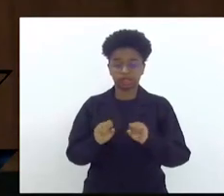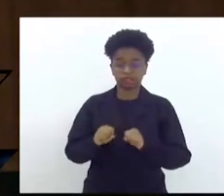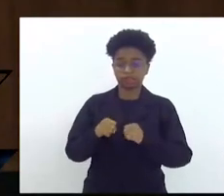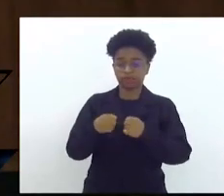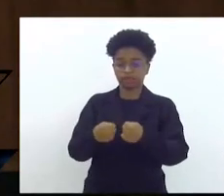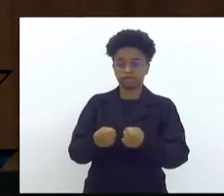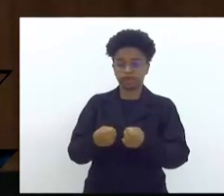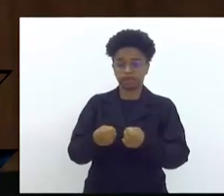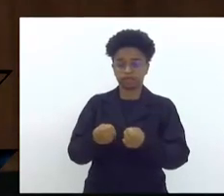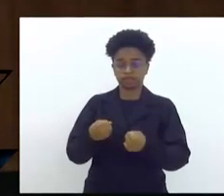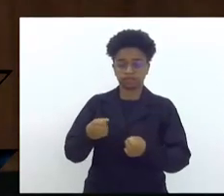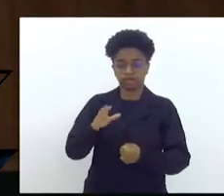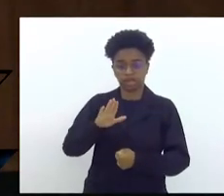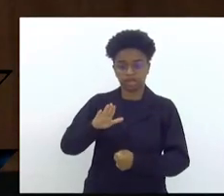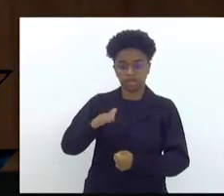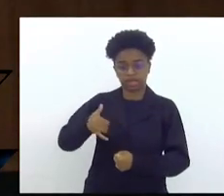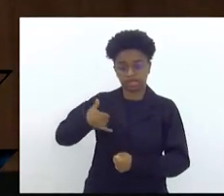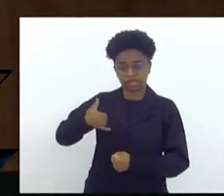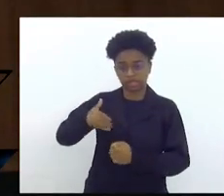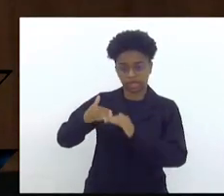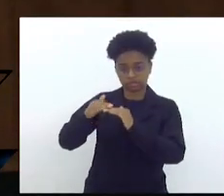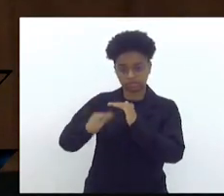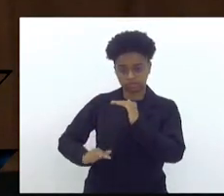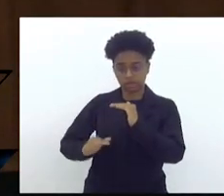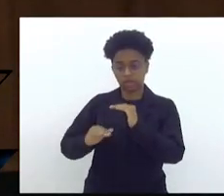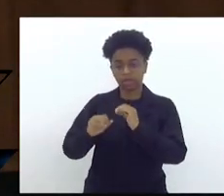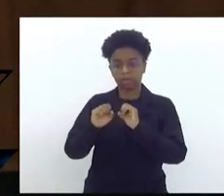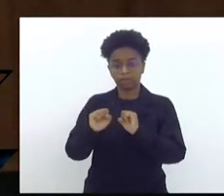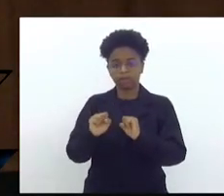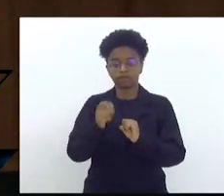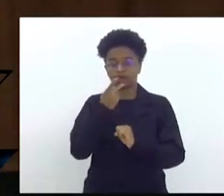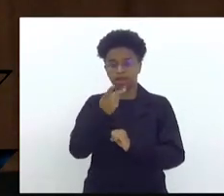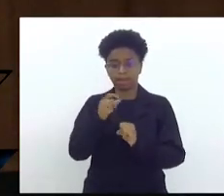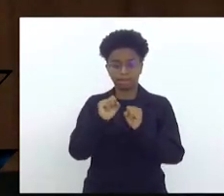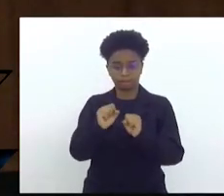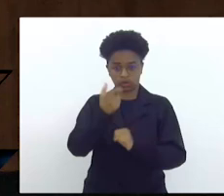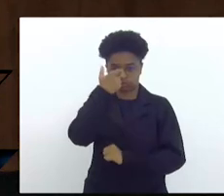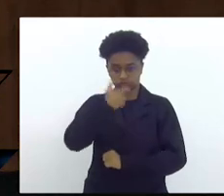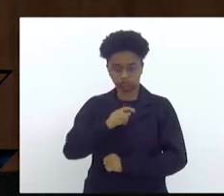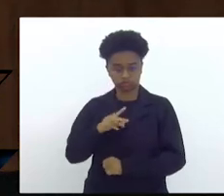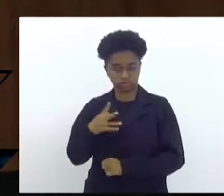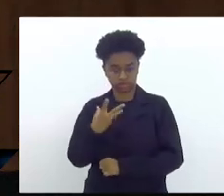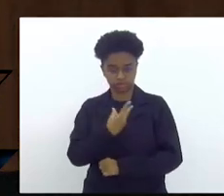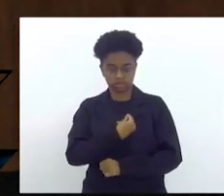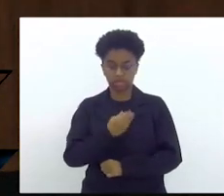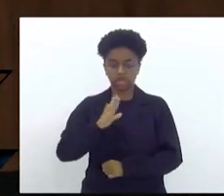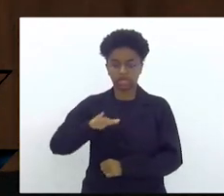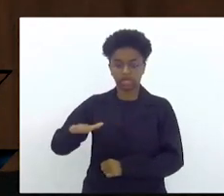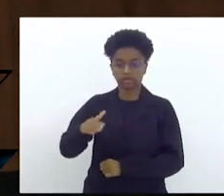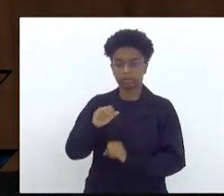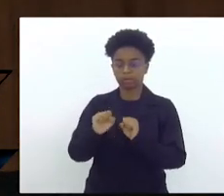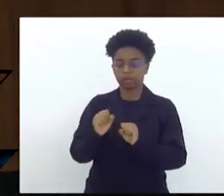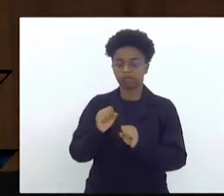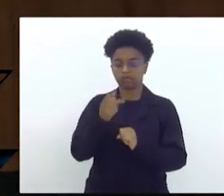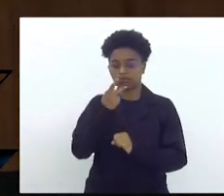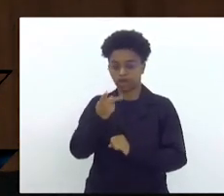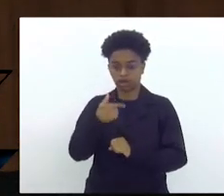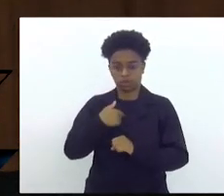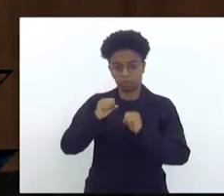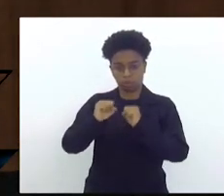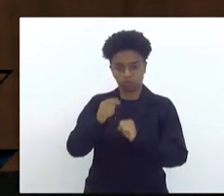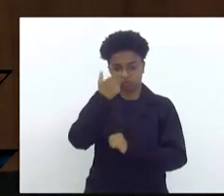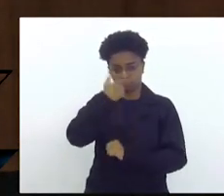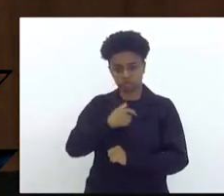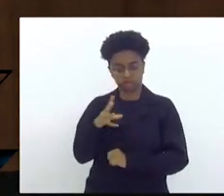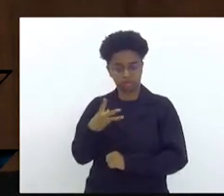esses menores que defendem que podem ser trans que uma criança pode decidir que pode ser trans mas que não